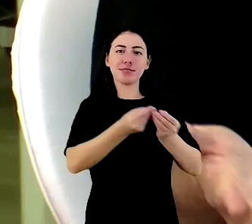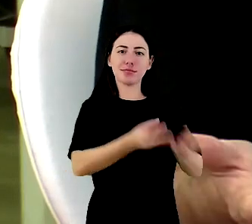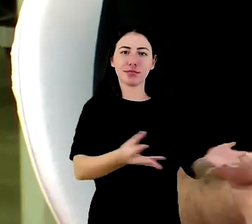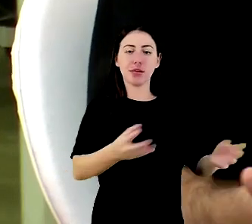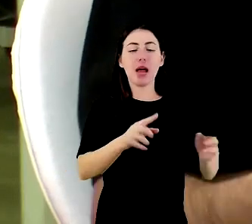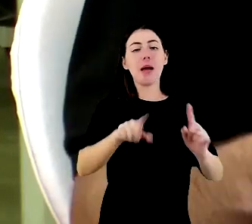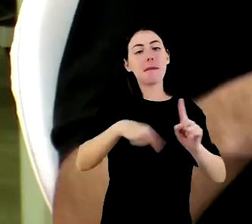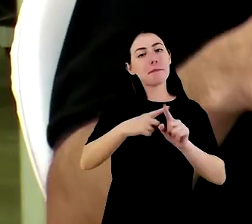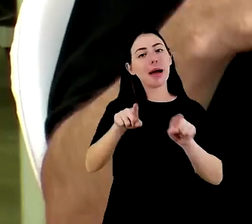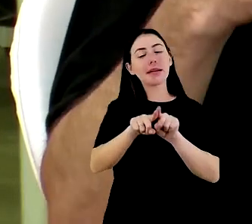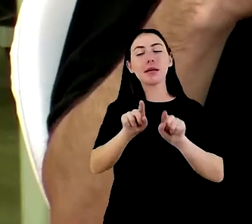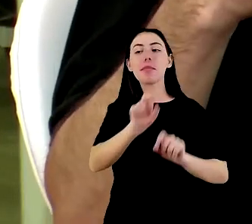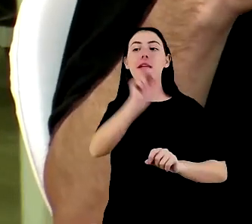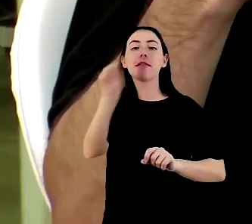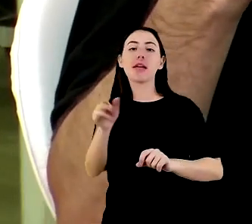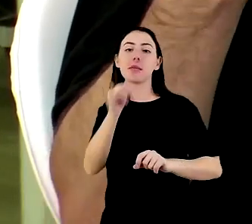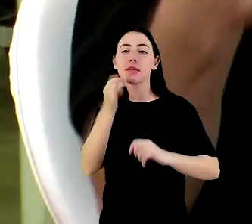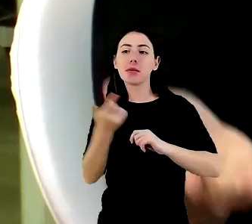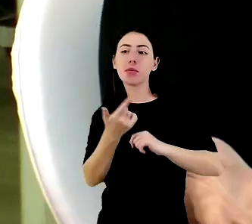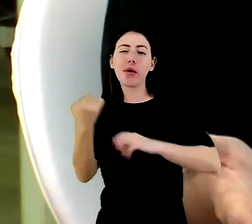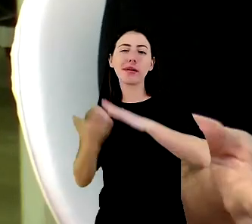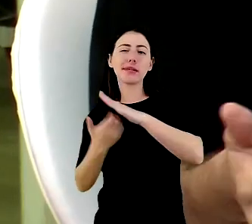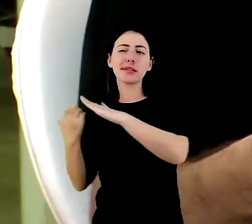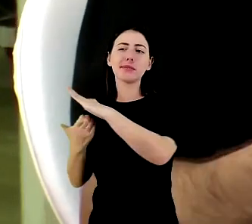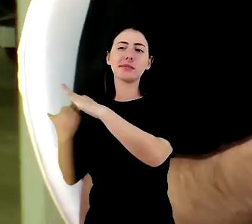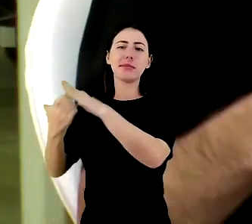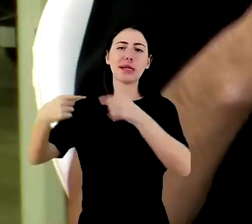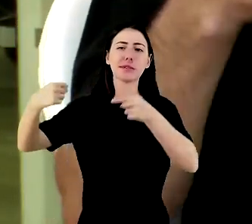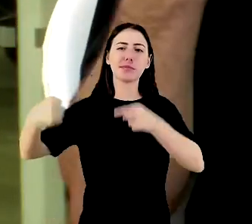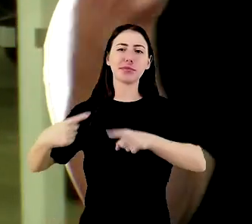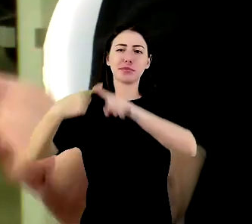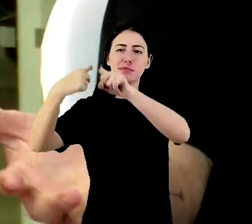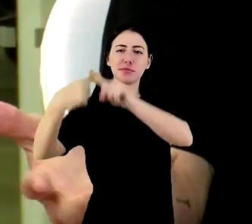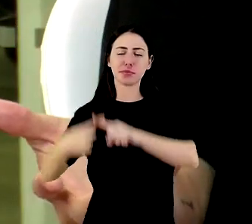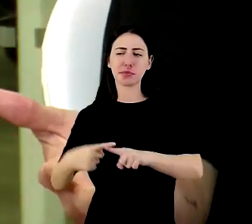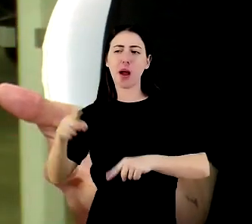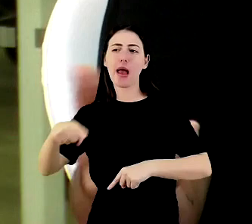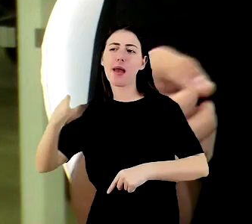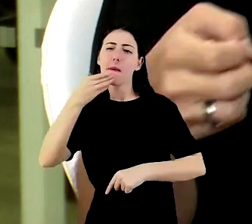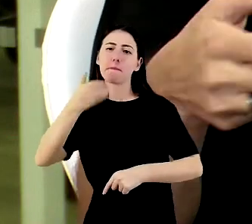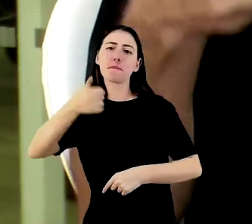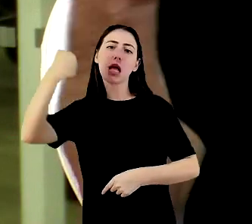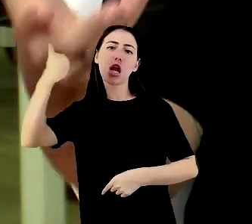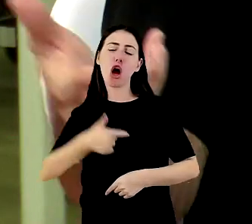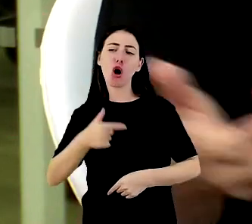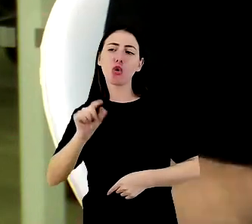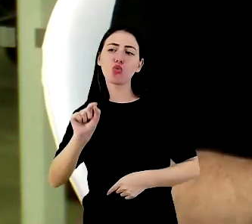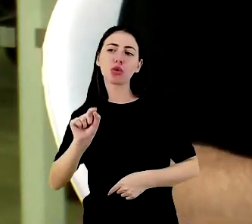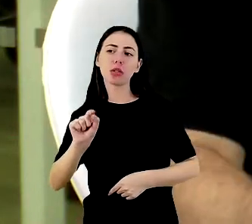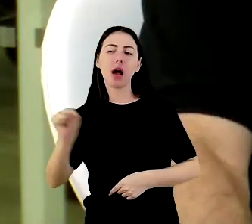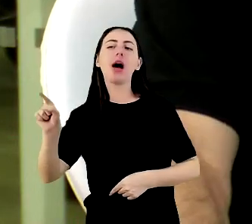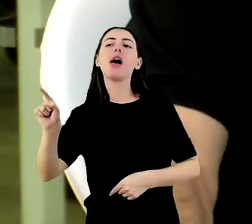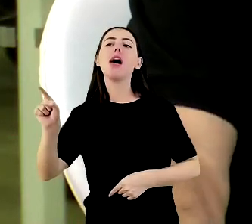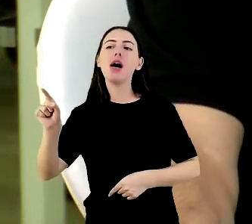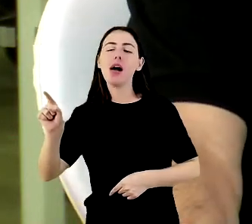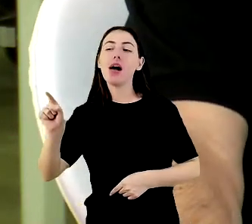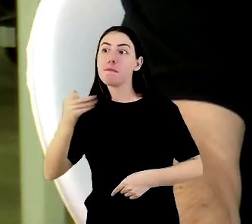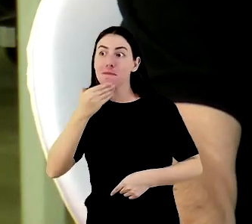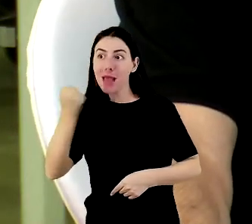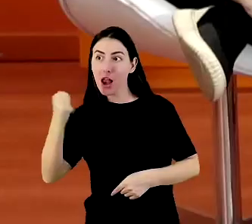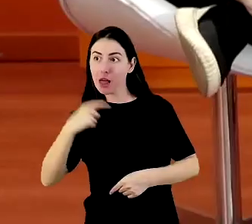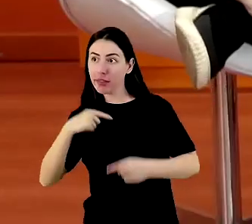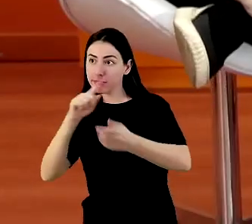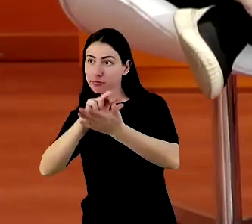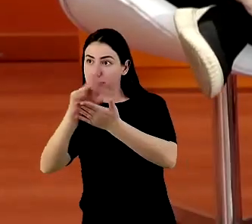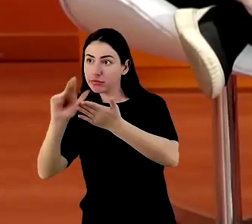humildade de reconhecer que a gente faz coisas, às vezes, piores do que a competição e adaptar essas melhorias para dentro do nosso ecossistema.